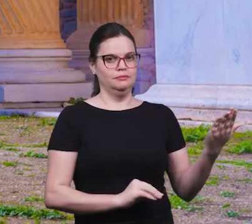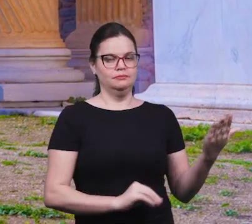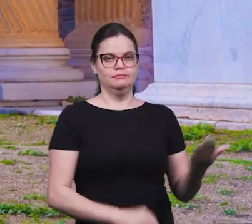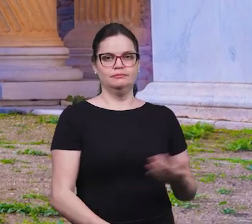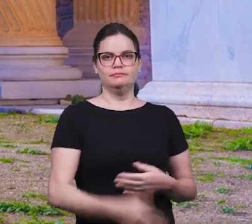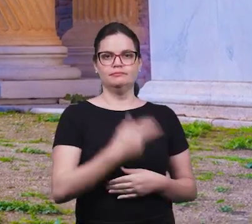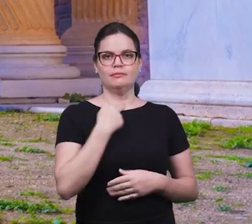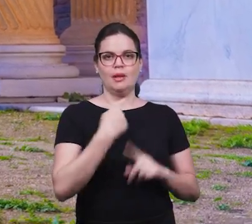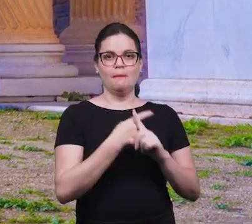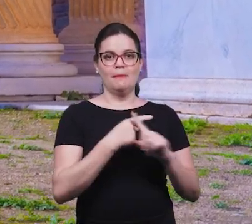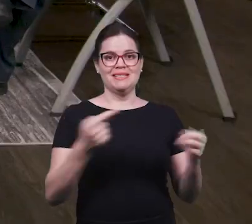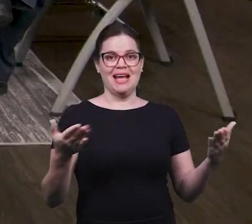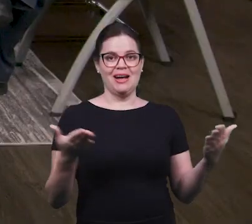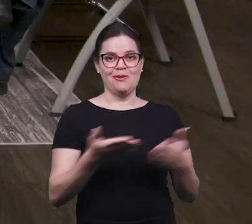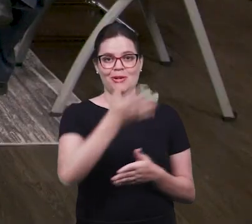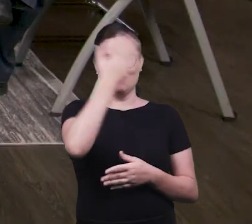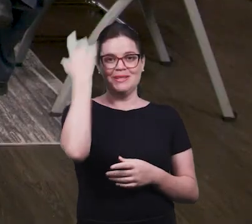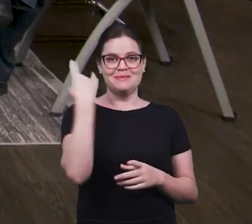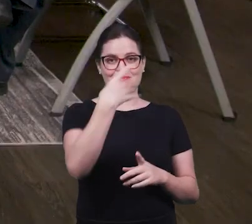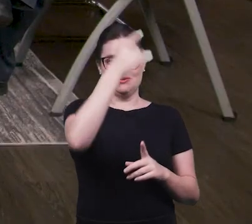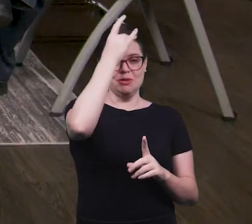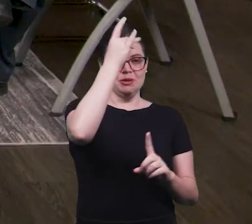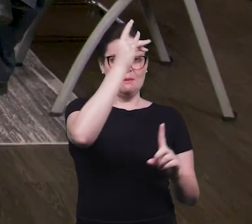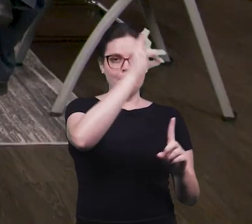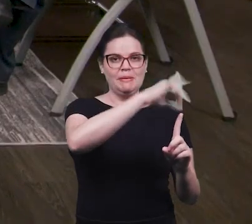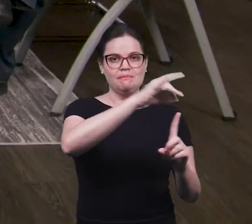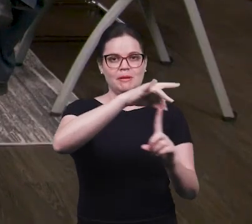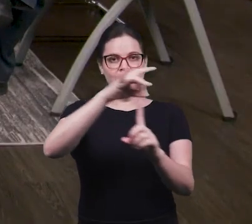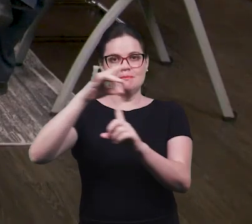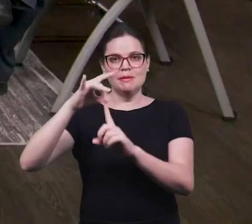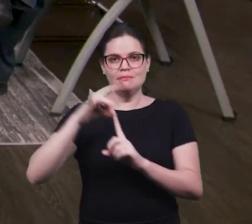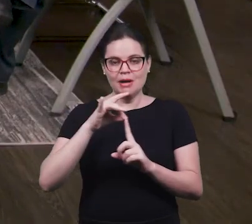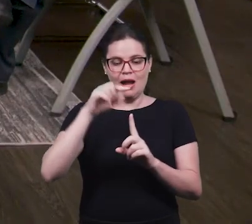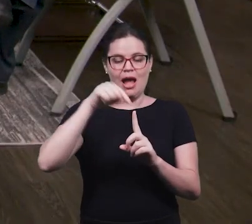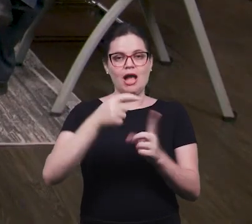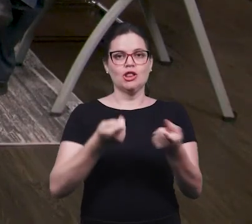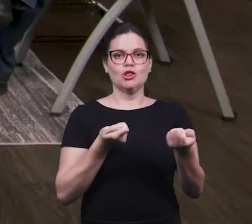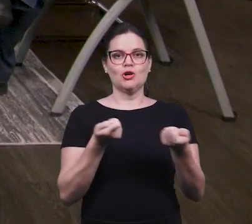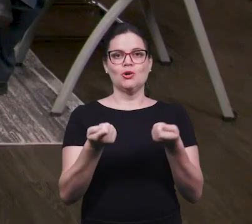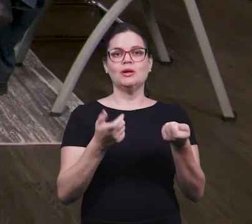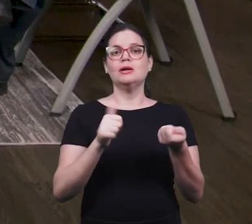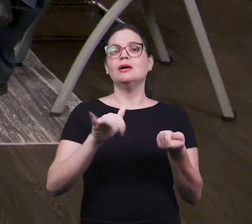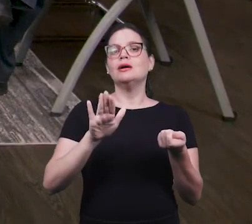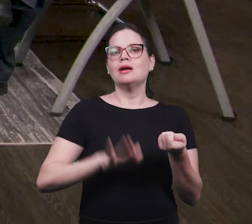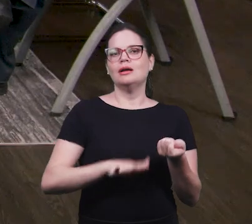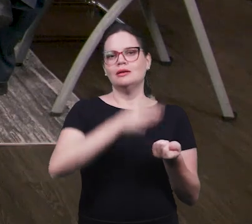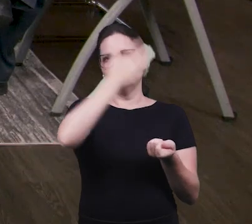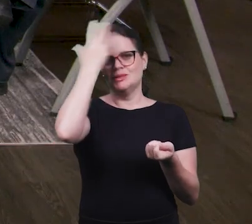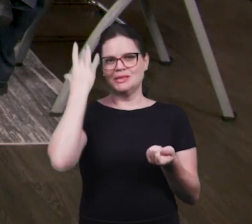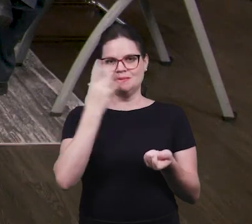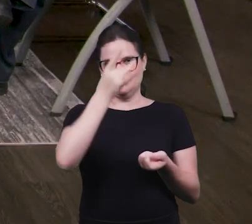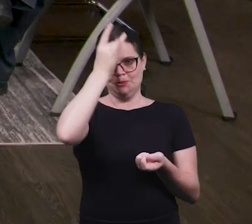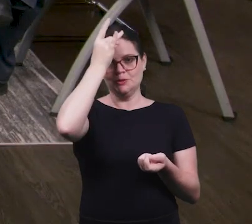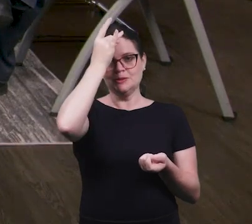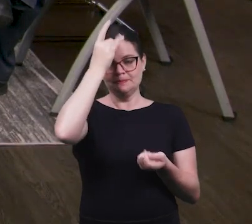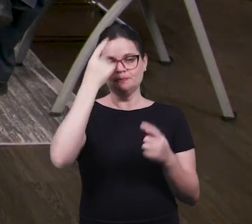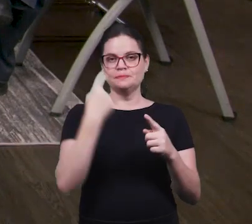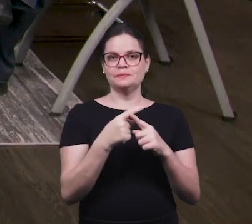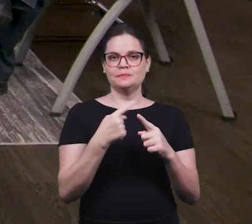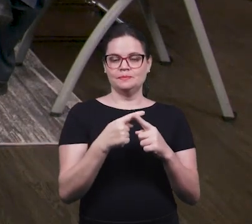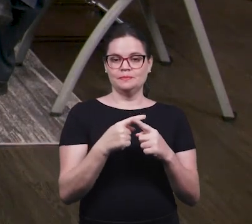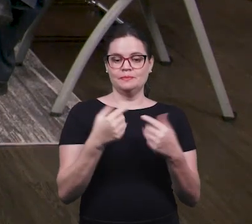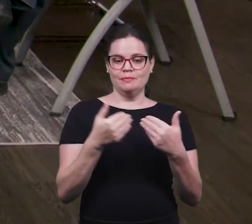domínio do Espírito Santo. Então, a partir do Pentecostes, uma igreja